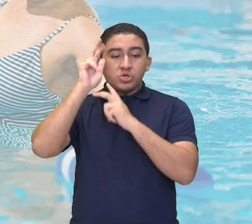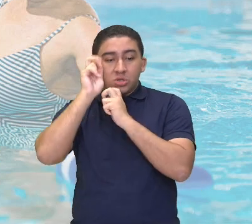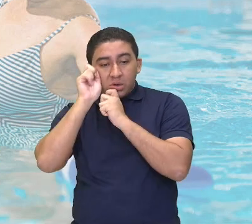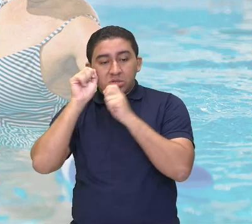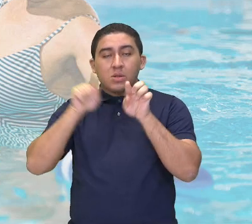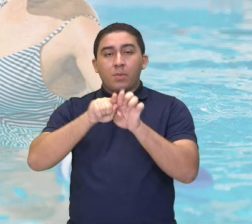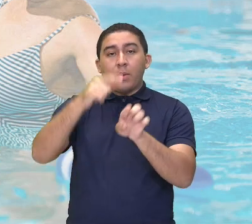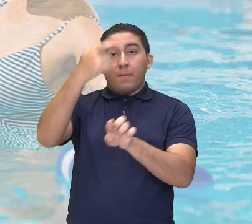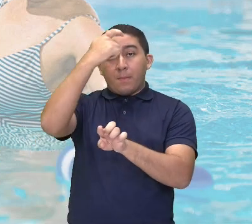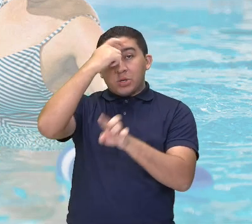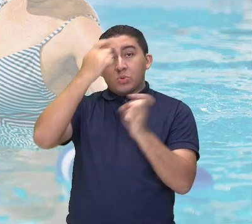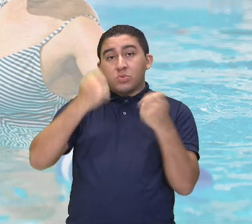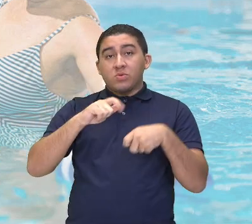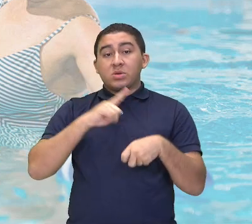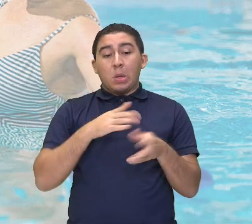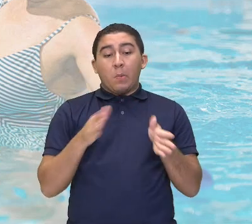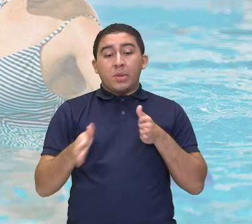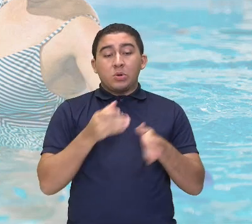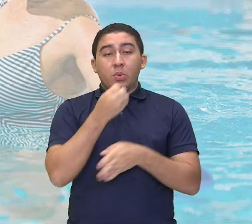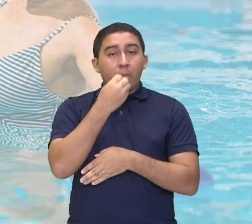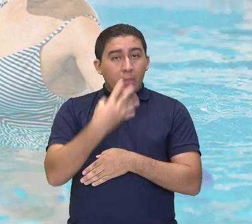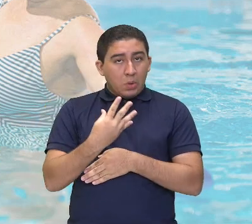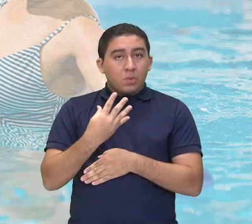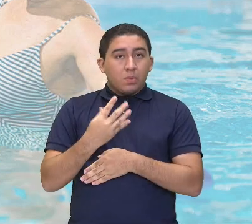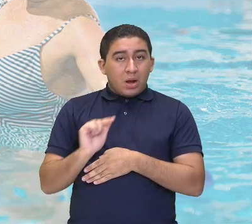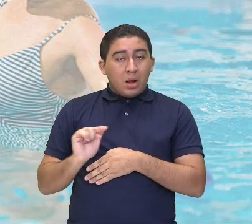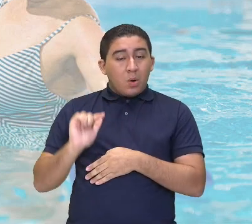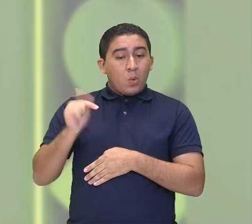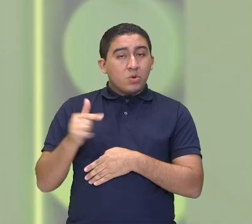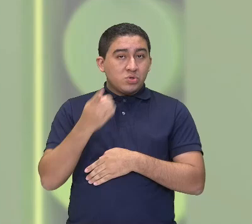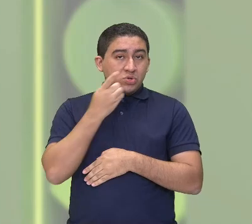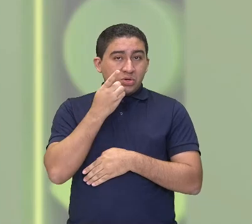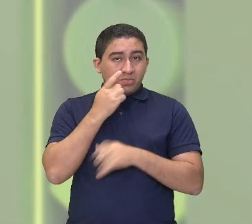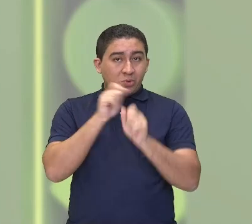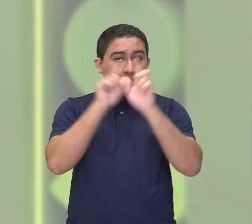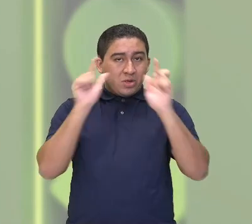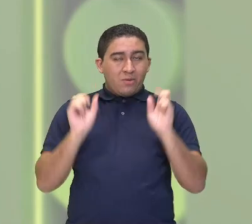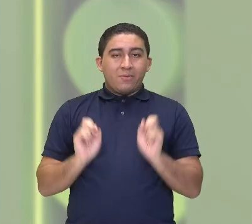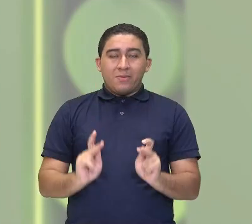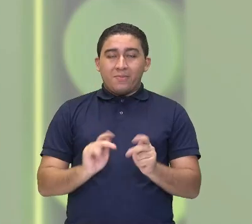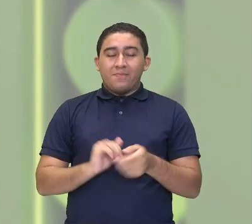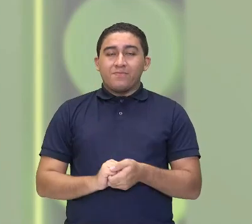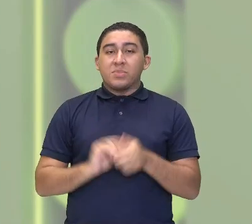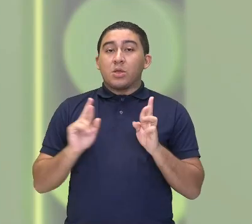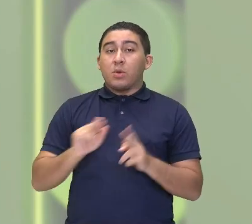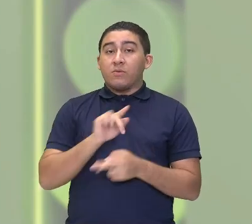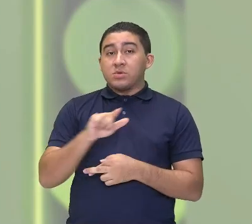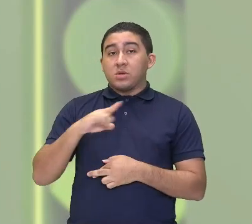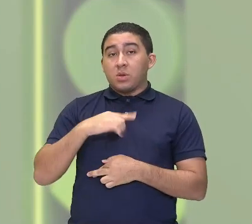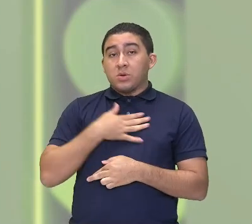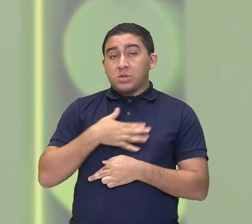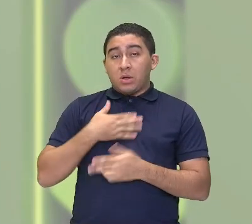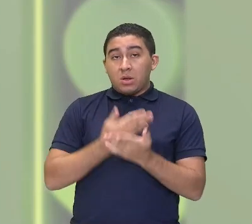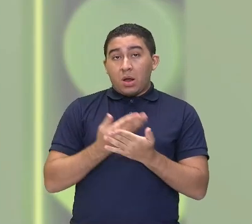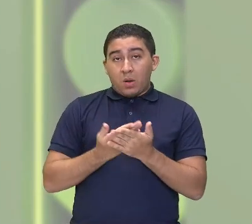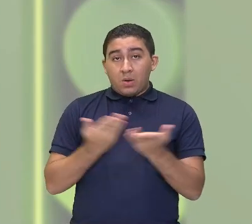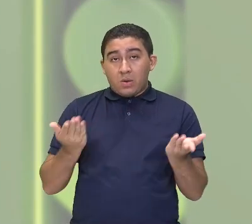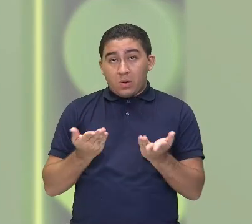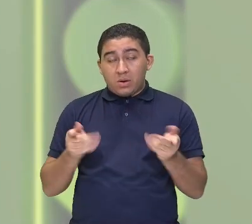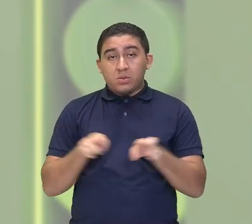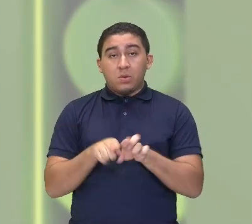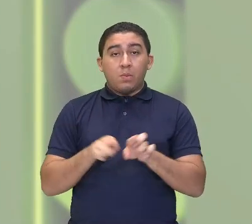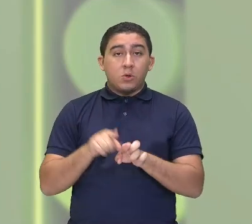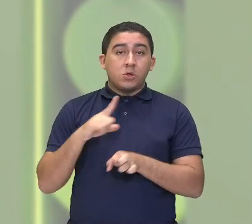também e possa passar e se regenerar para as outras atividades do dia a dia, certo? Então, espero que vocês tenham gostado dessa aula, tenham